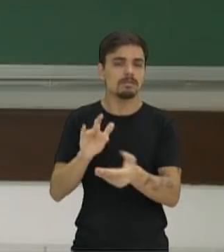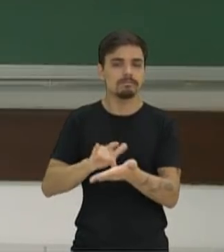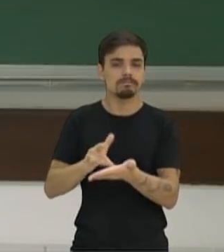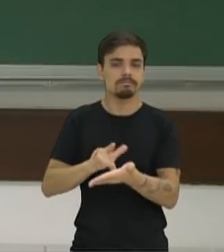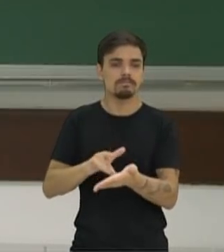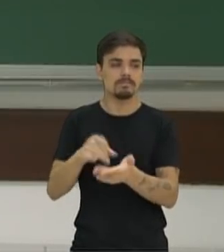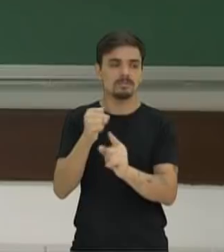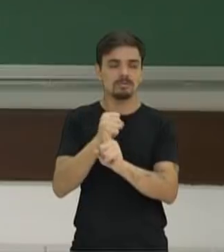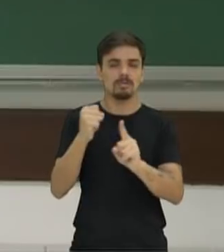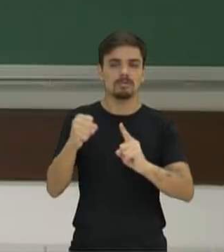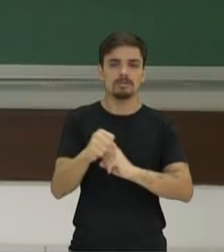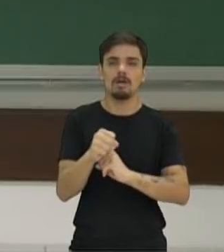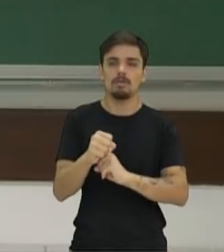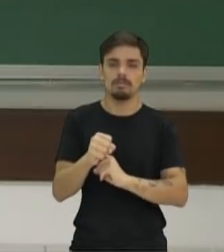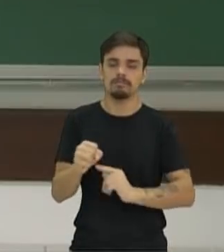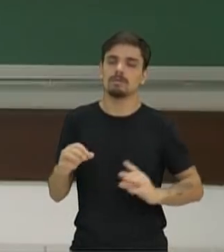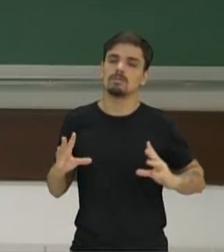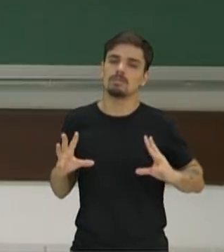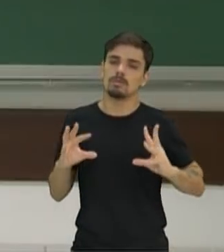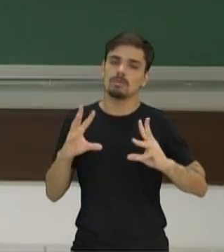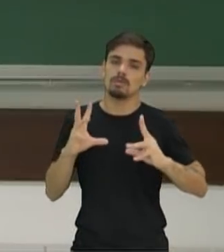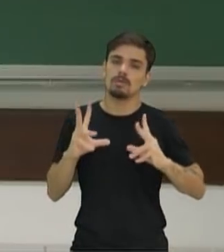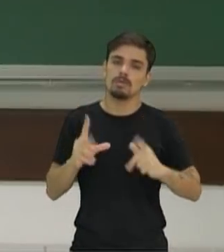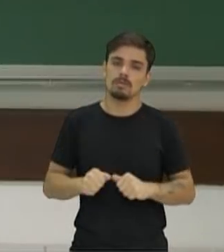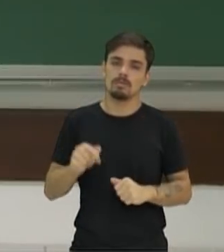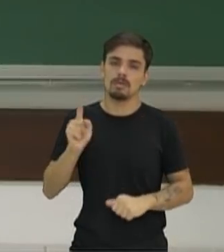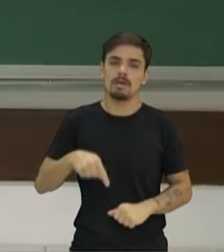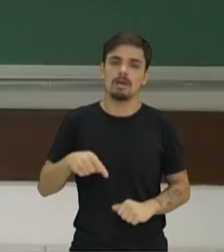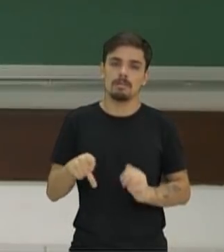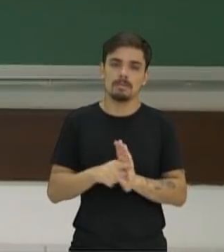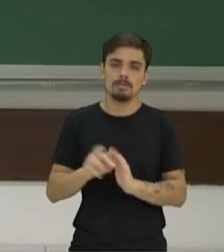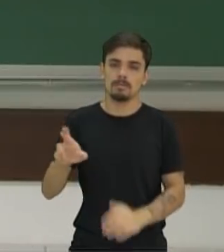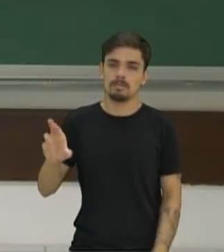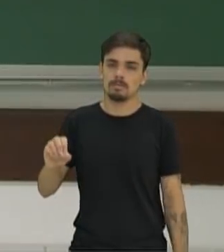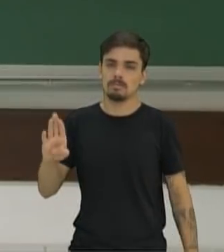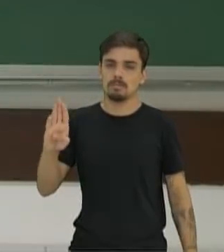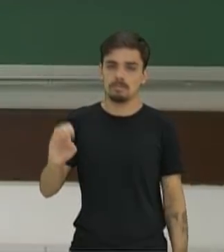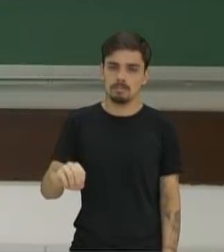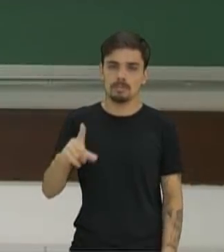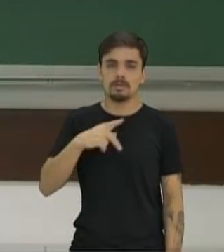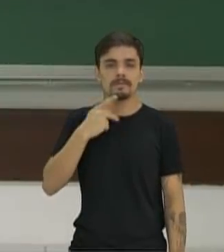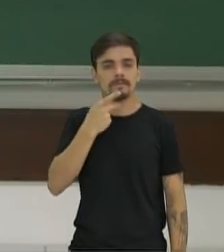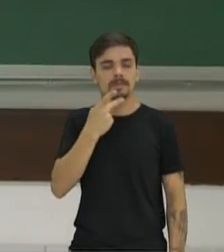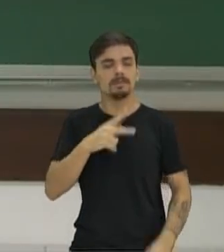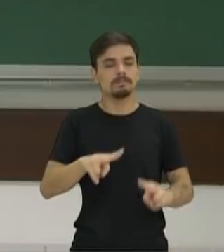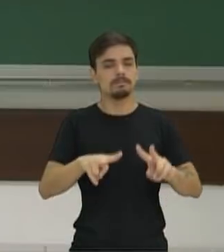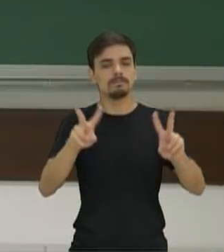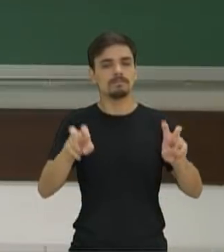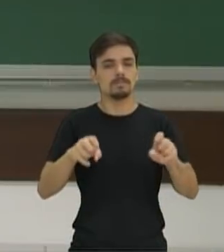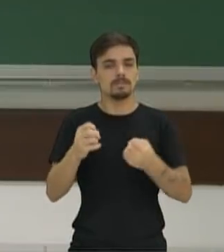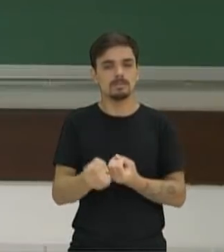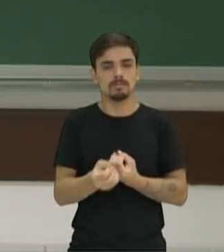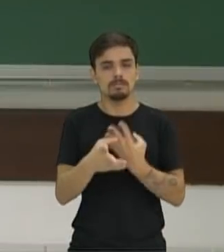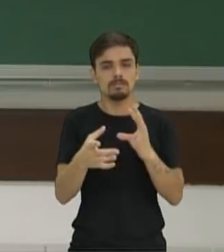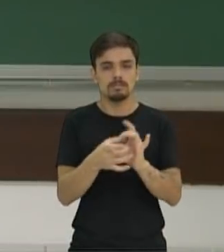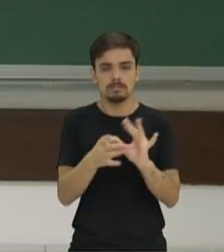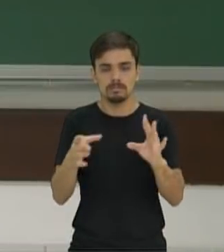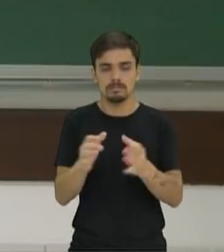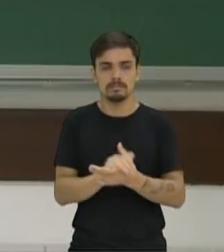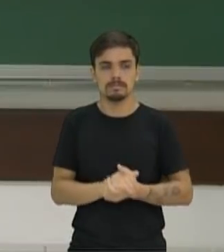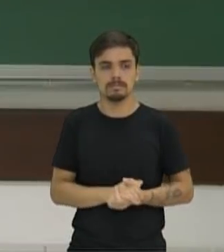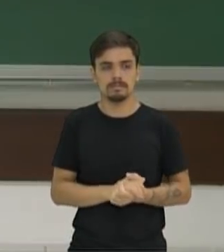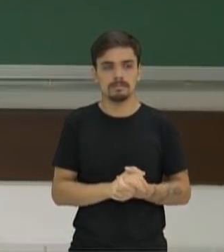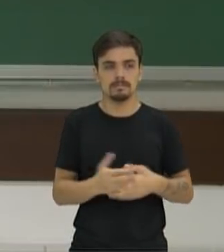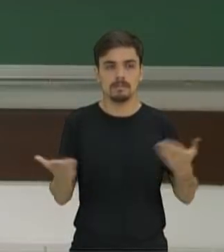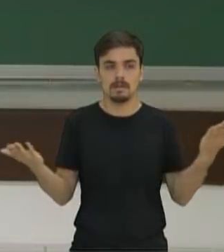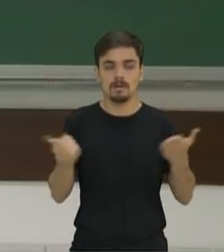equilíbrio social. Então, tudo isso ali é o que o robô está dizendo sobre essa questão da liberdade de expressão. E